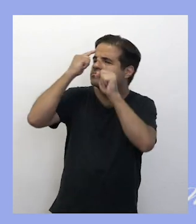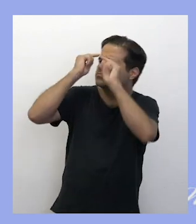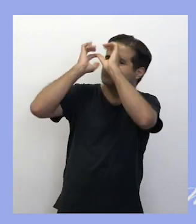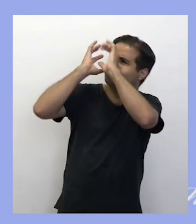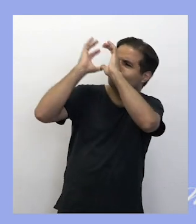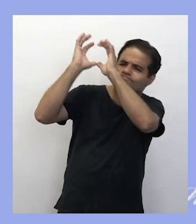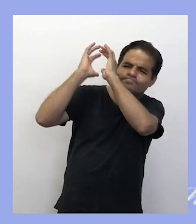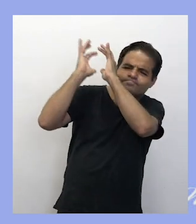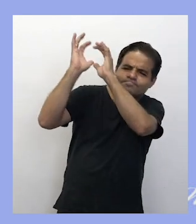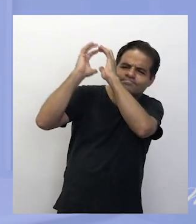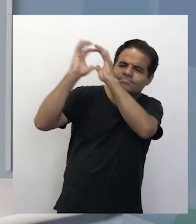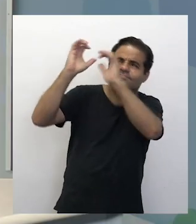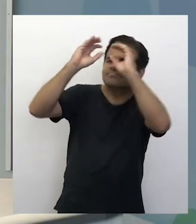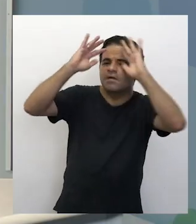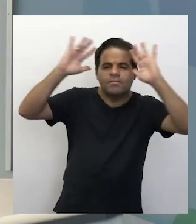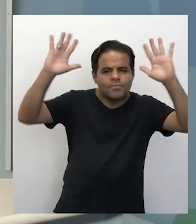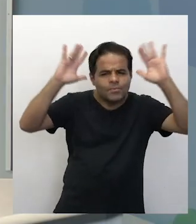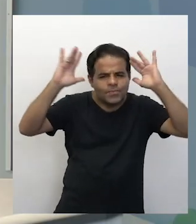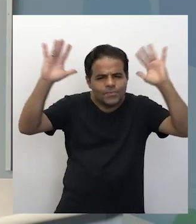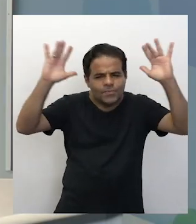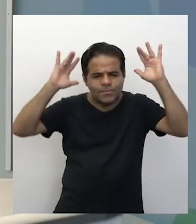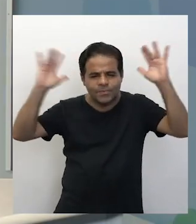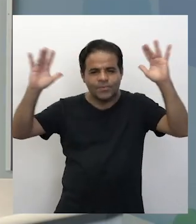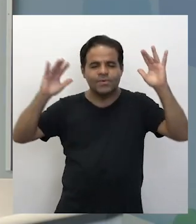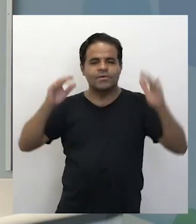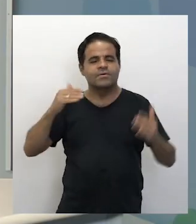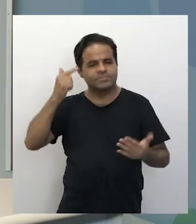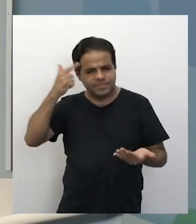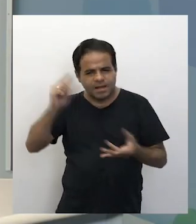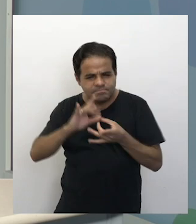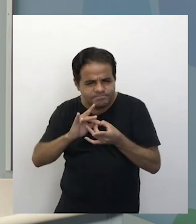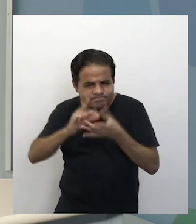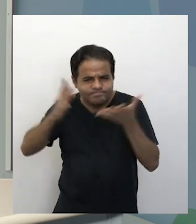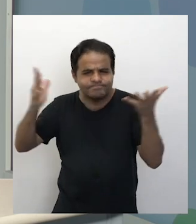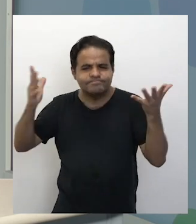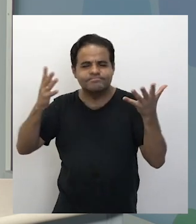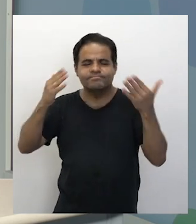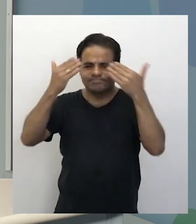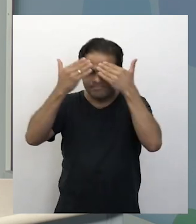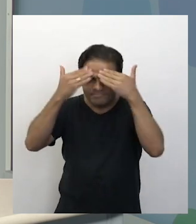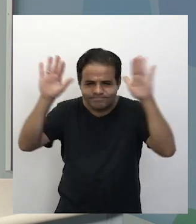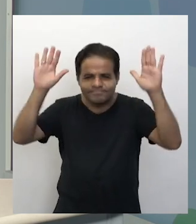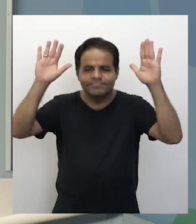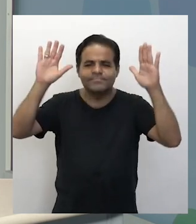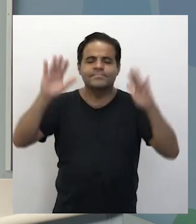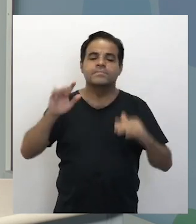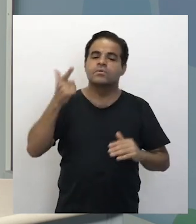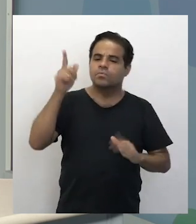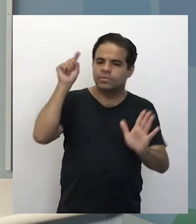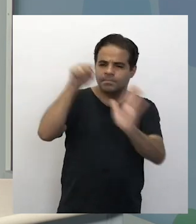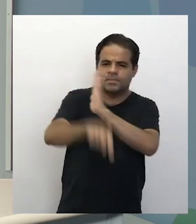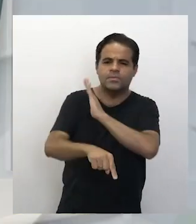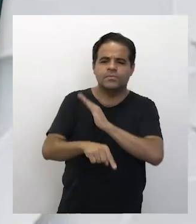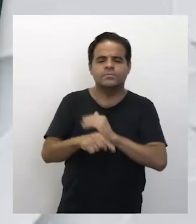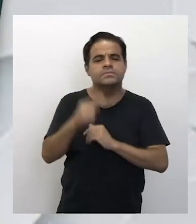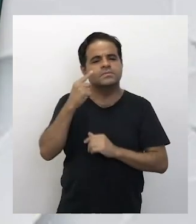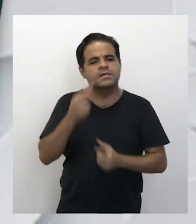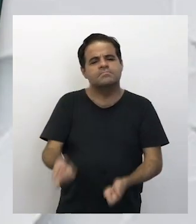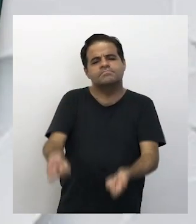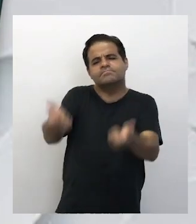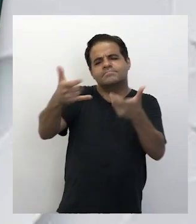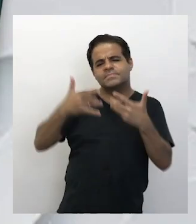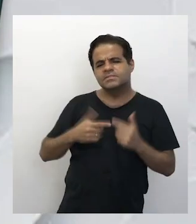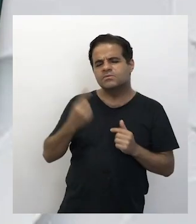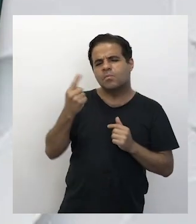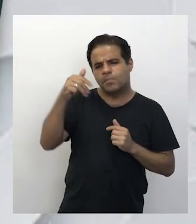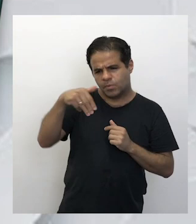imaginação. Permitam-se sair fora da caixa. E aí uma pergunta para vocês. Conta aqui pra gente, 1 minuto